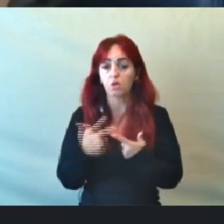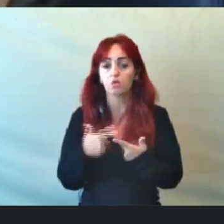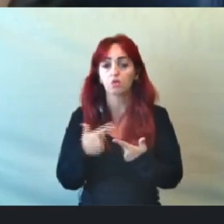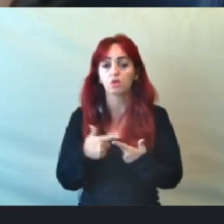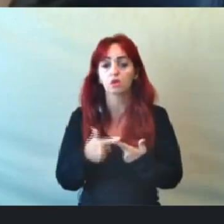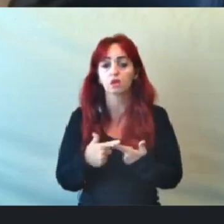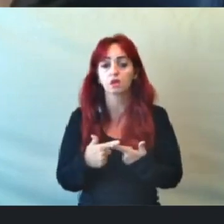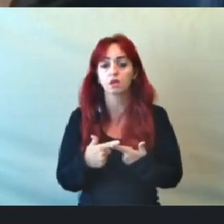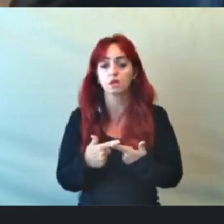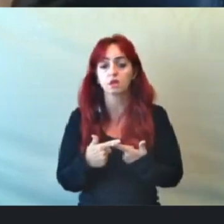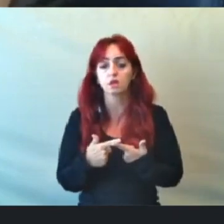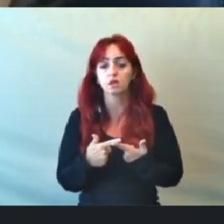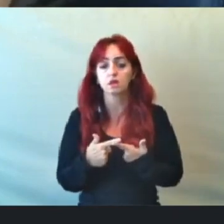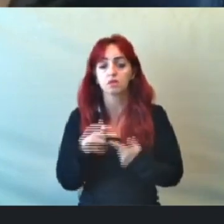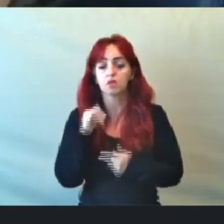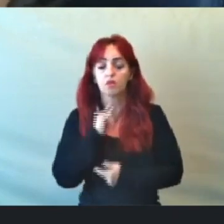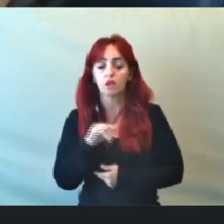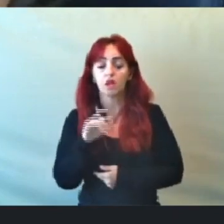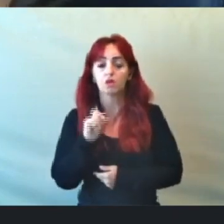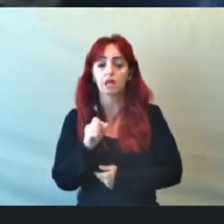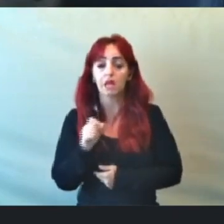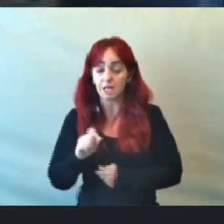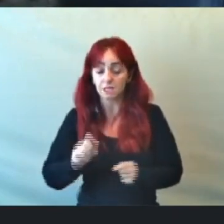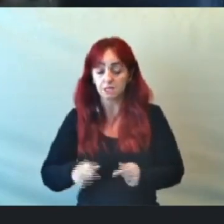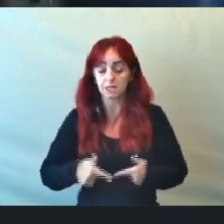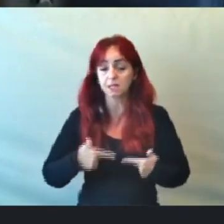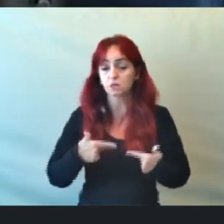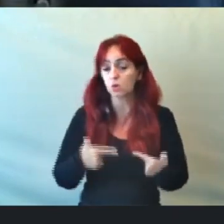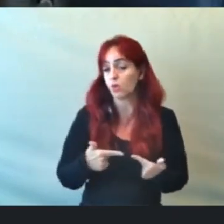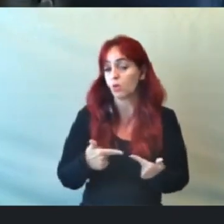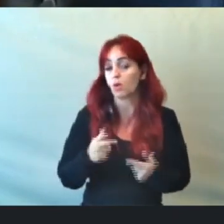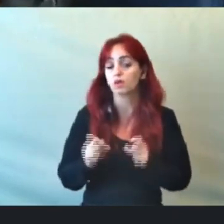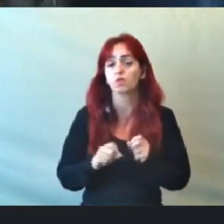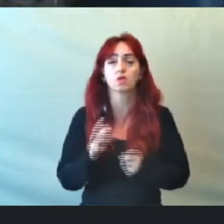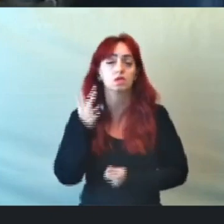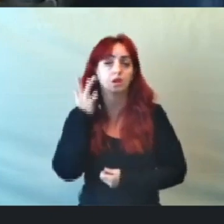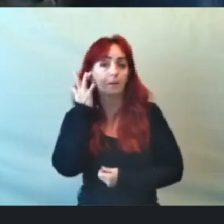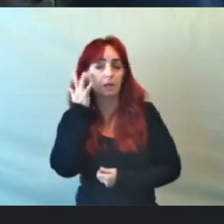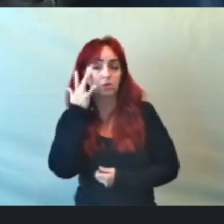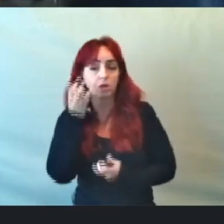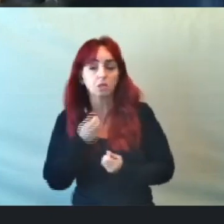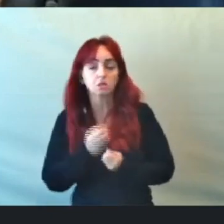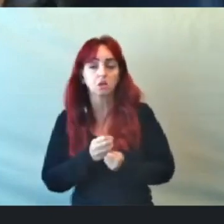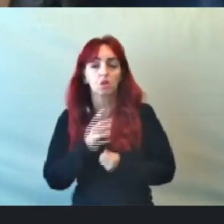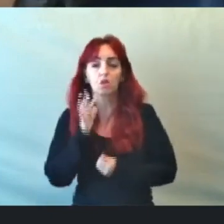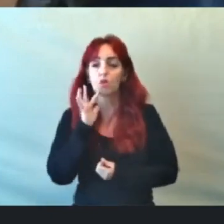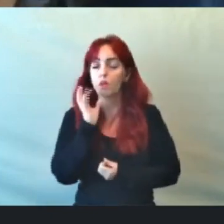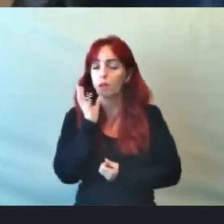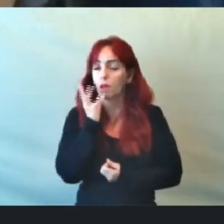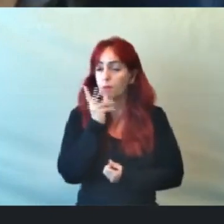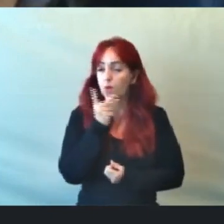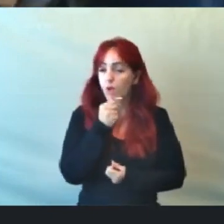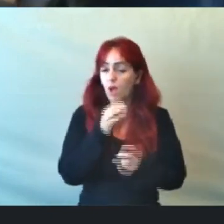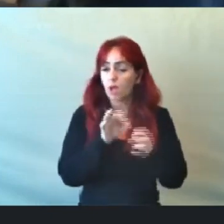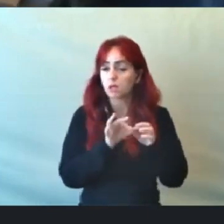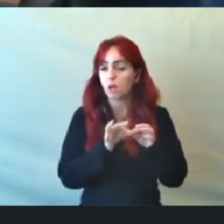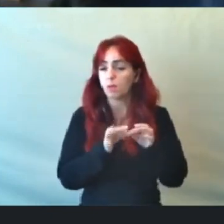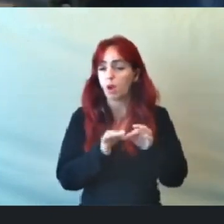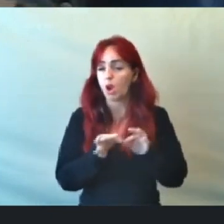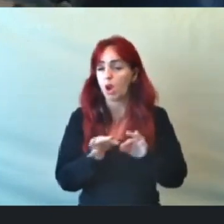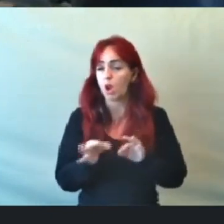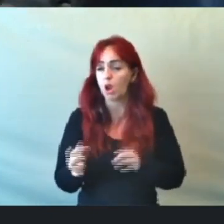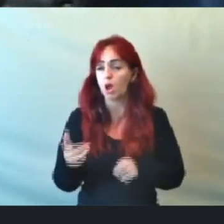essas ações são de maturação longa. Nós vamos gastar um tempo